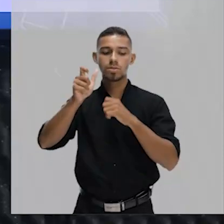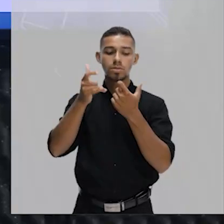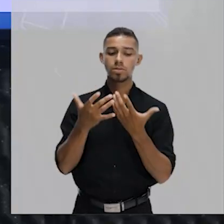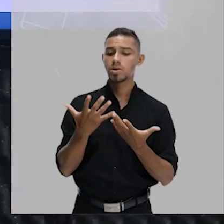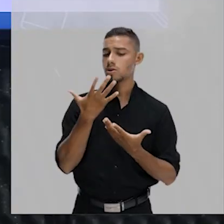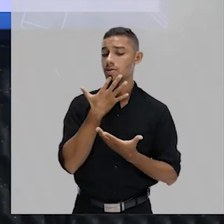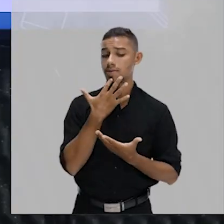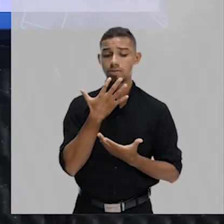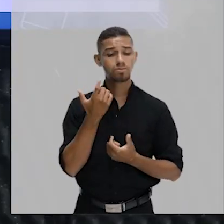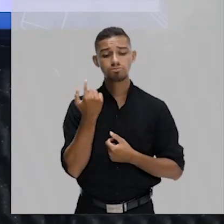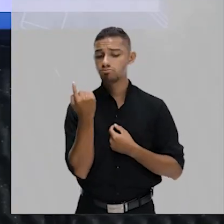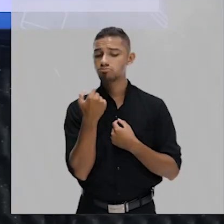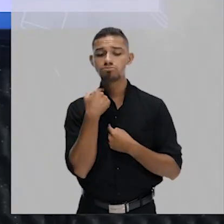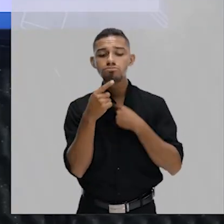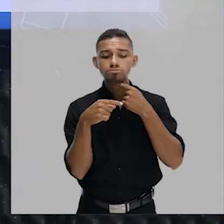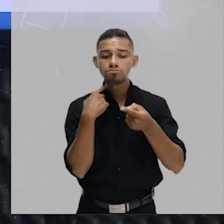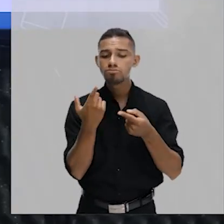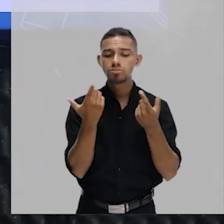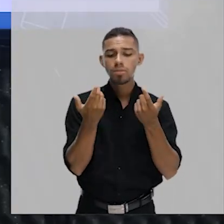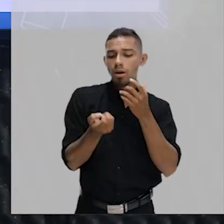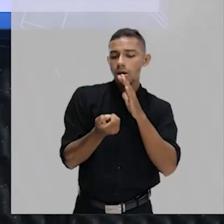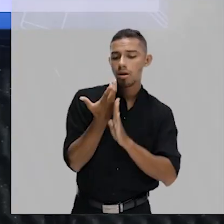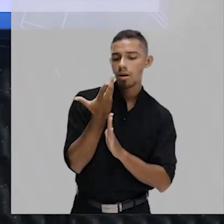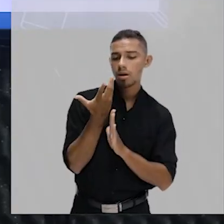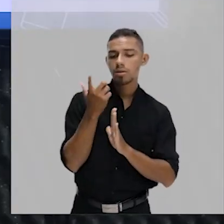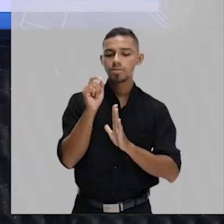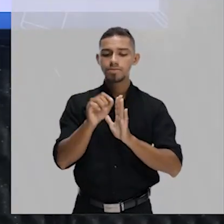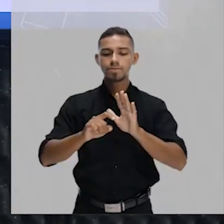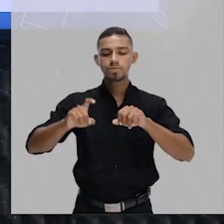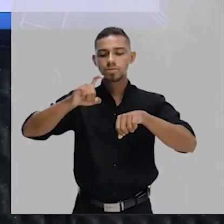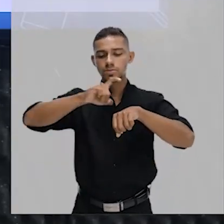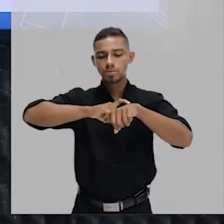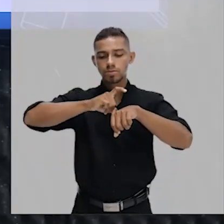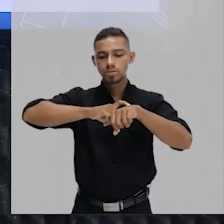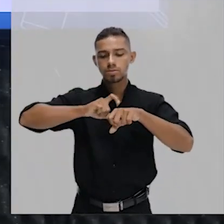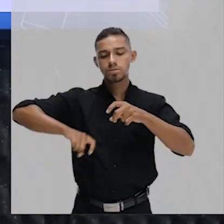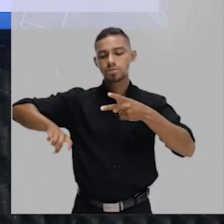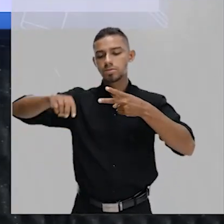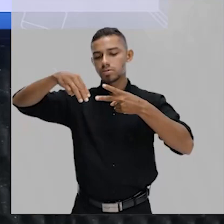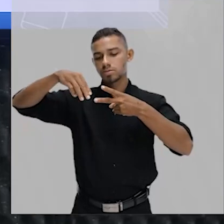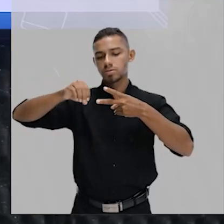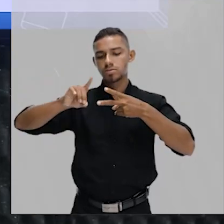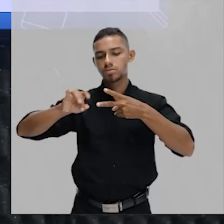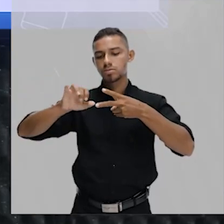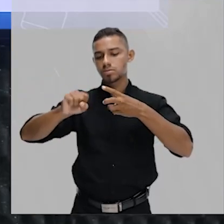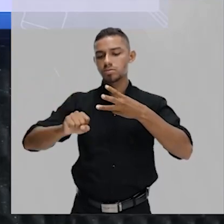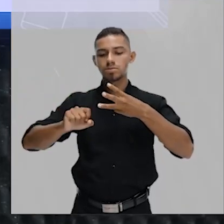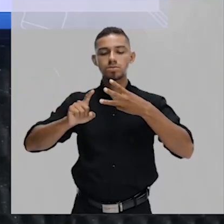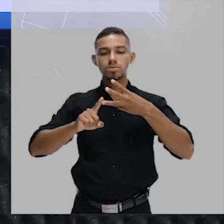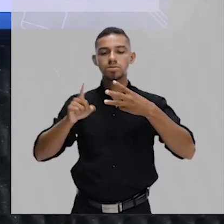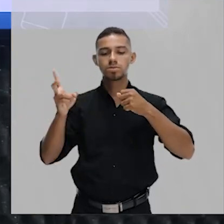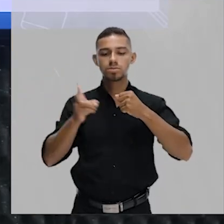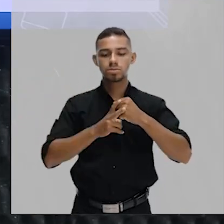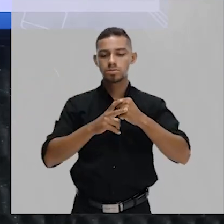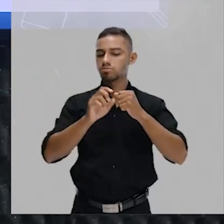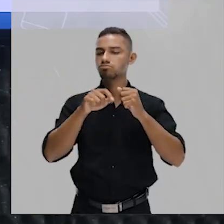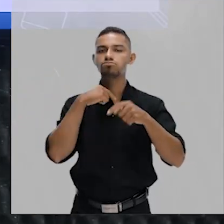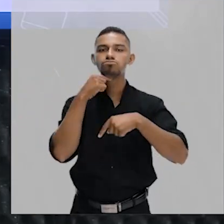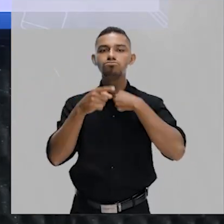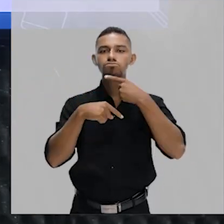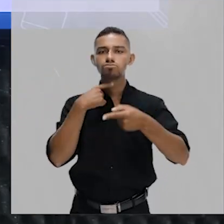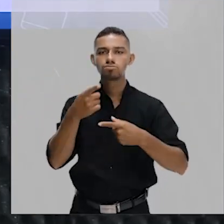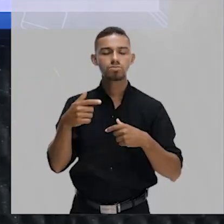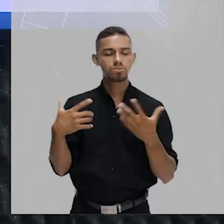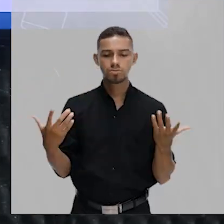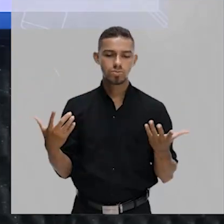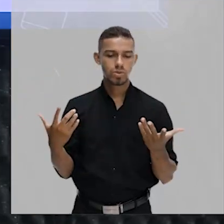não serem capazes de expressar os modos e os tempos verbais. Então, sozinhos, eles não conseguem